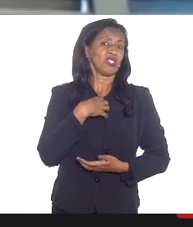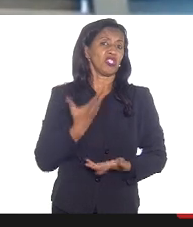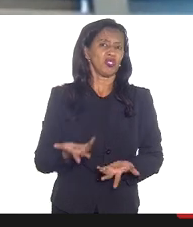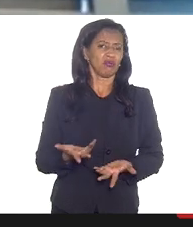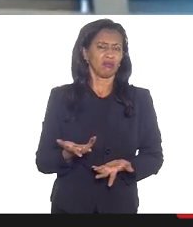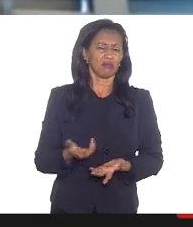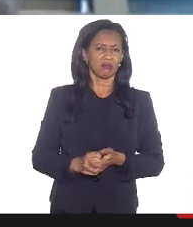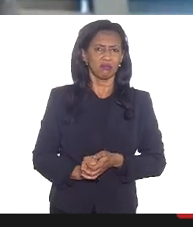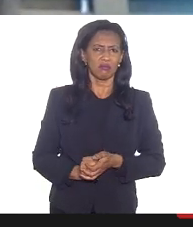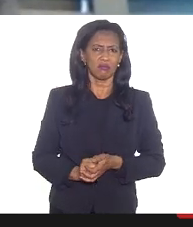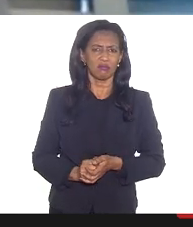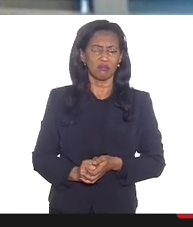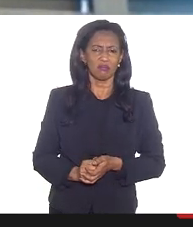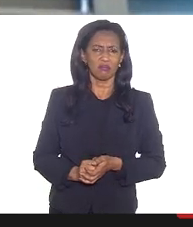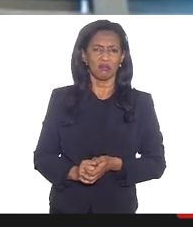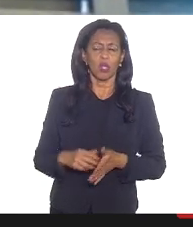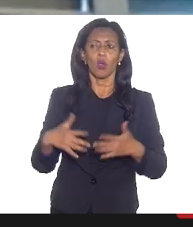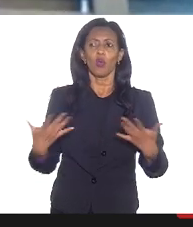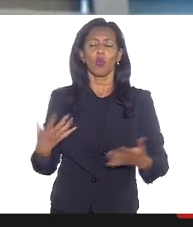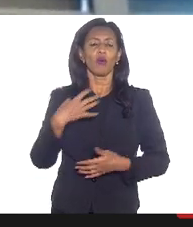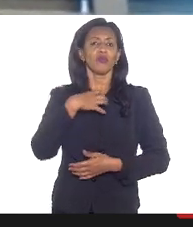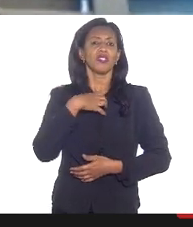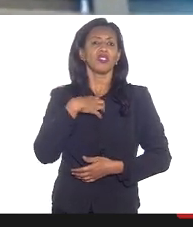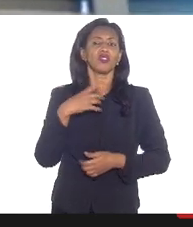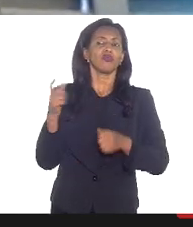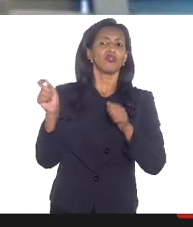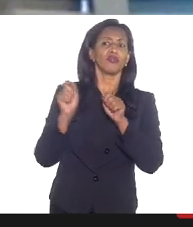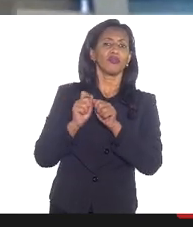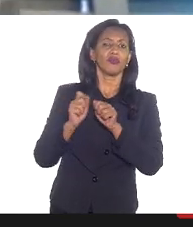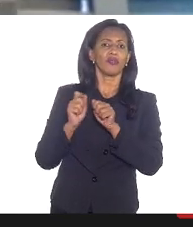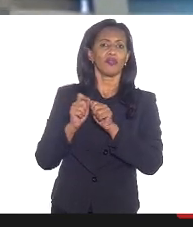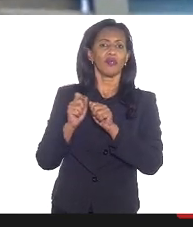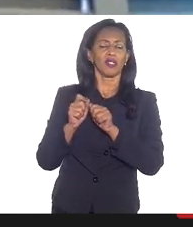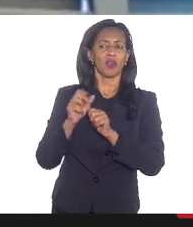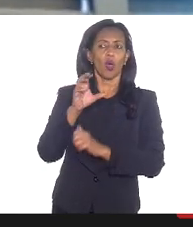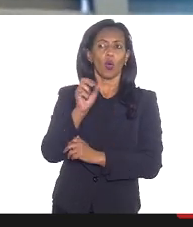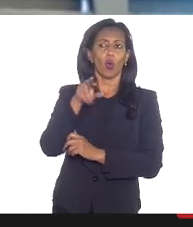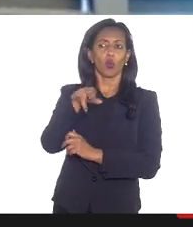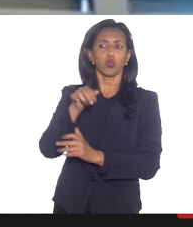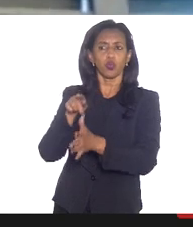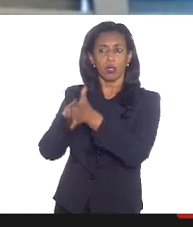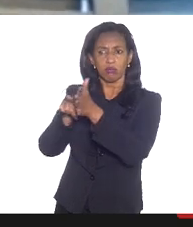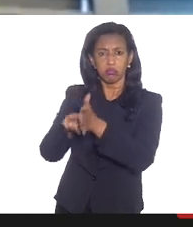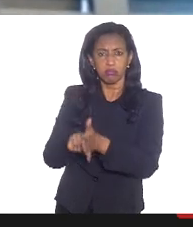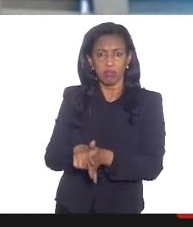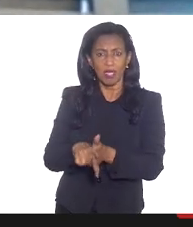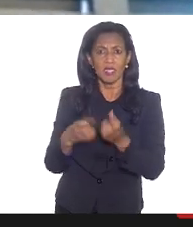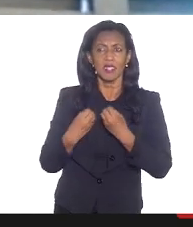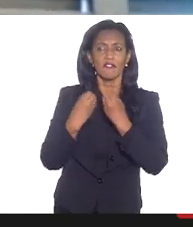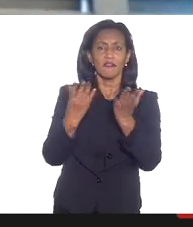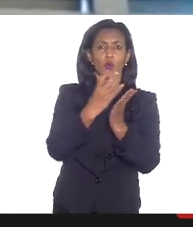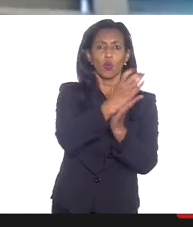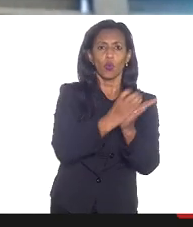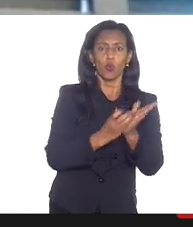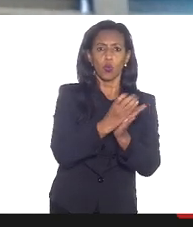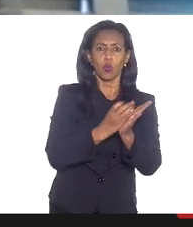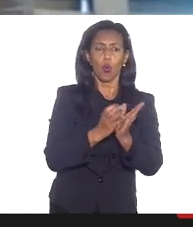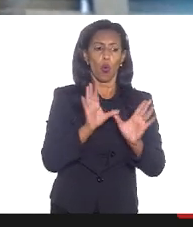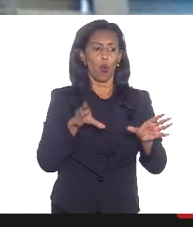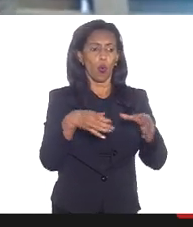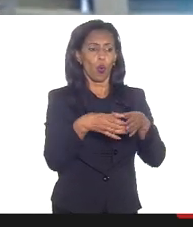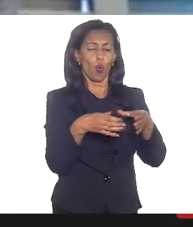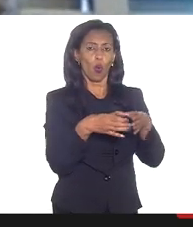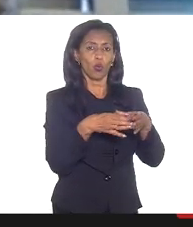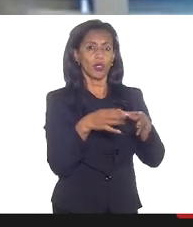consulta? Qual o sentido de fazer uma consulta se a SEDUC envia o documento orientador curricular para o Conselho Estadual de